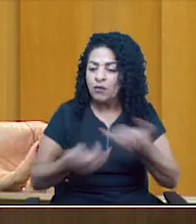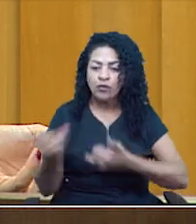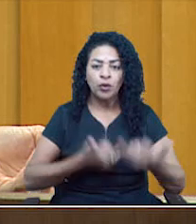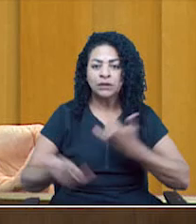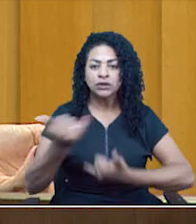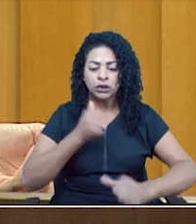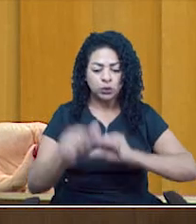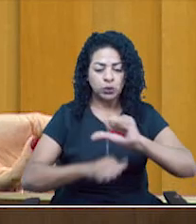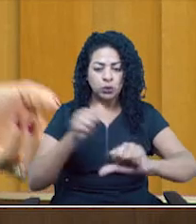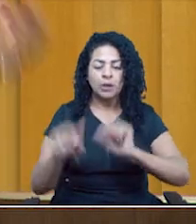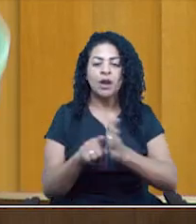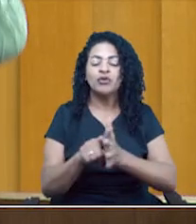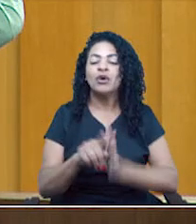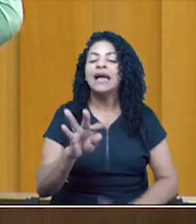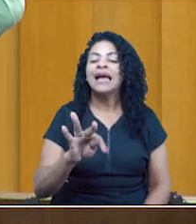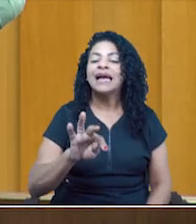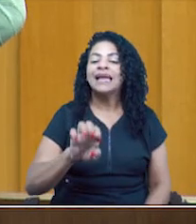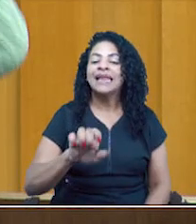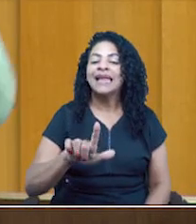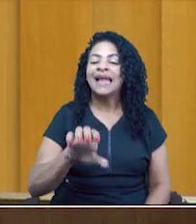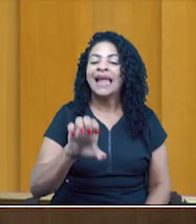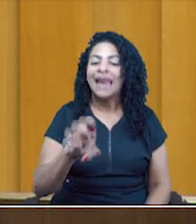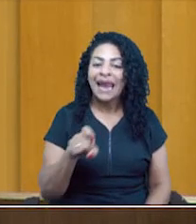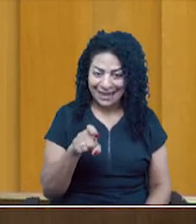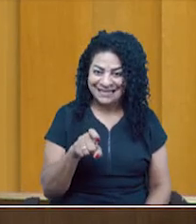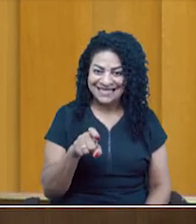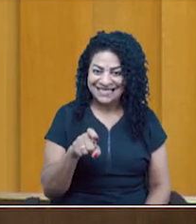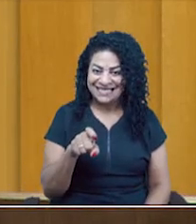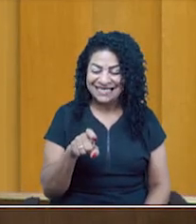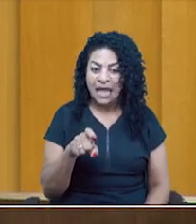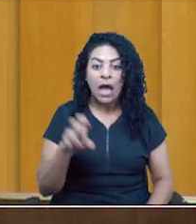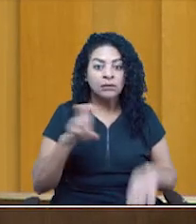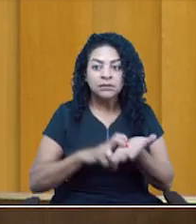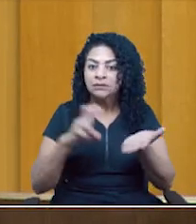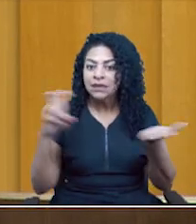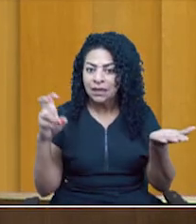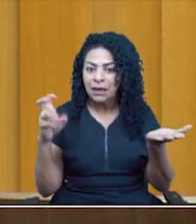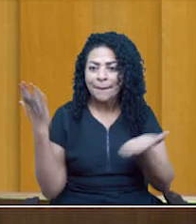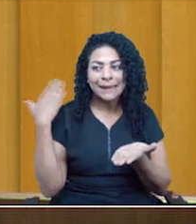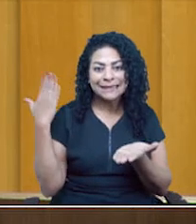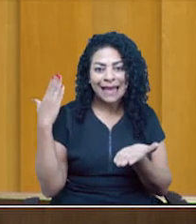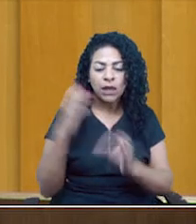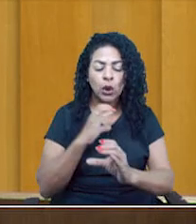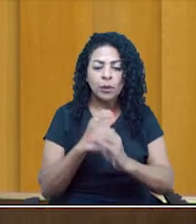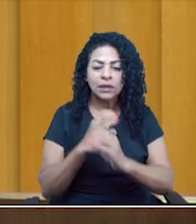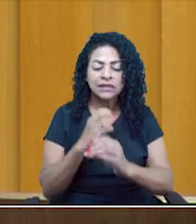telex, pela parte da manhã. Então, essa era a nossa comunicação, uma comunicação